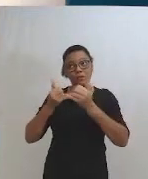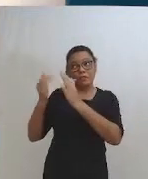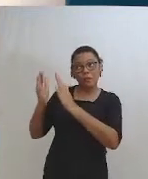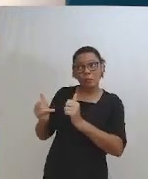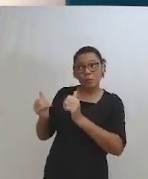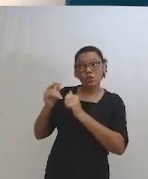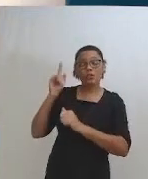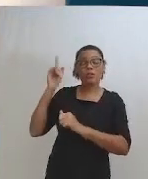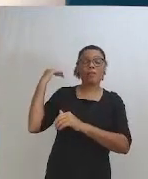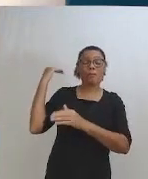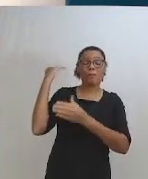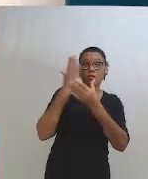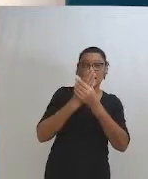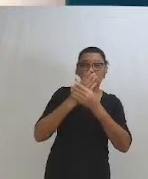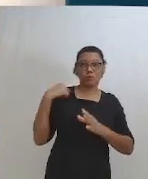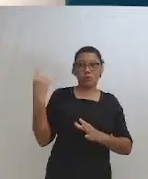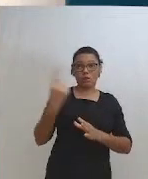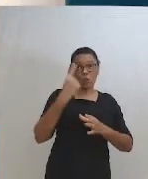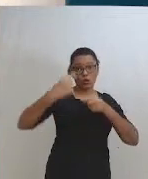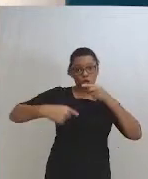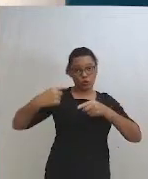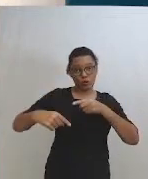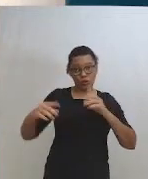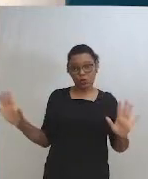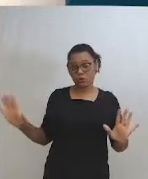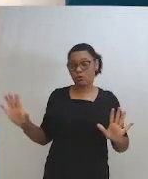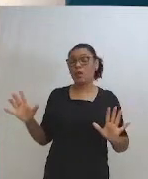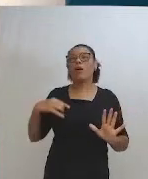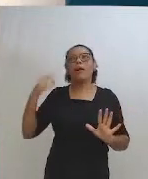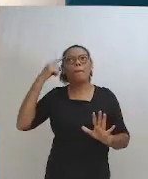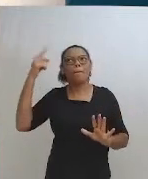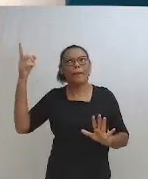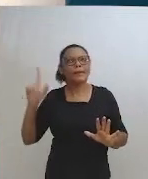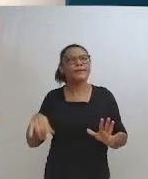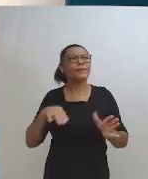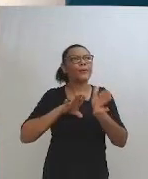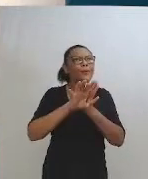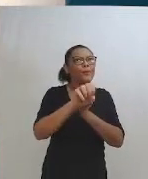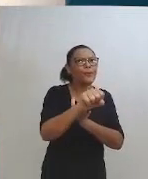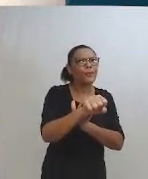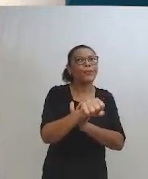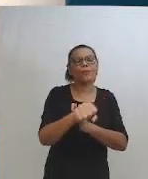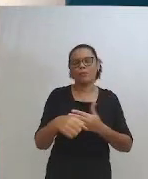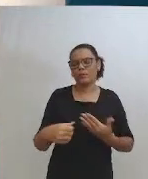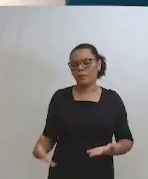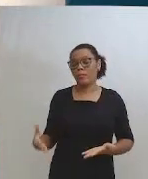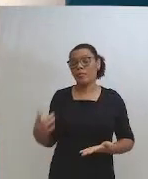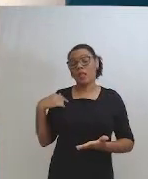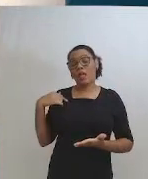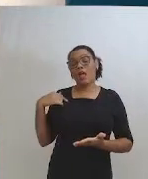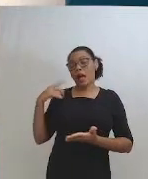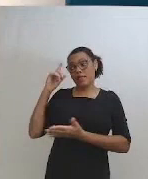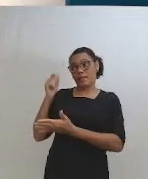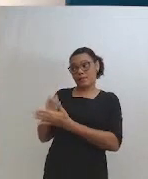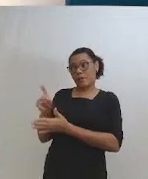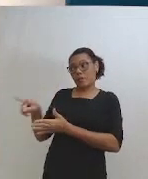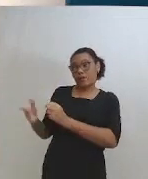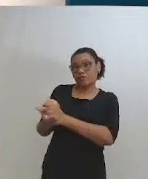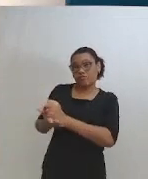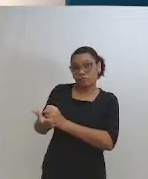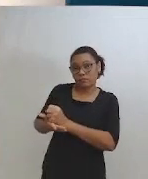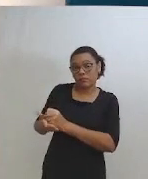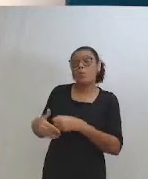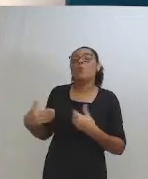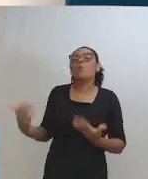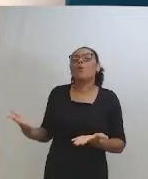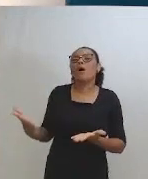discutiu. Agora, imagine só, mesmo o Google reconheceu que a decisão está bem fundamentada. Então, qual o ponto dela que estaria